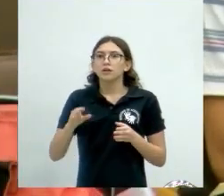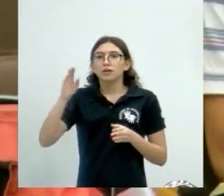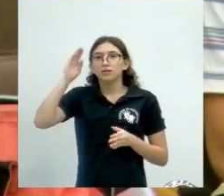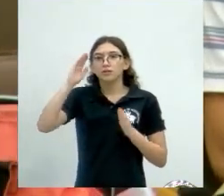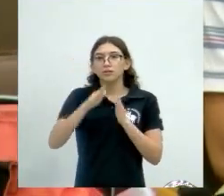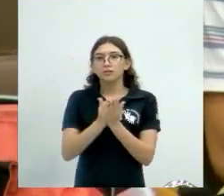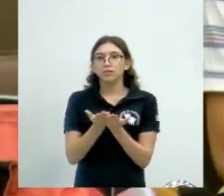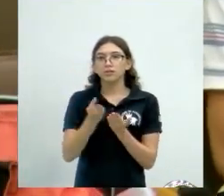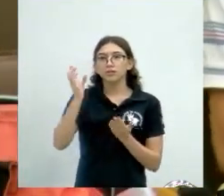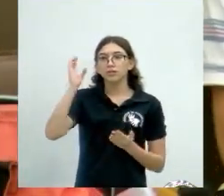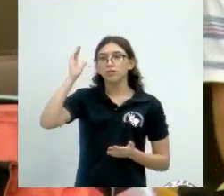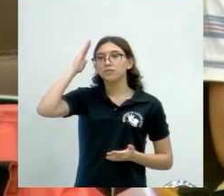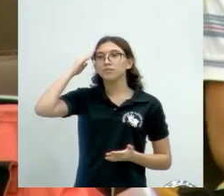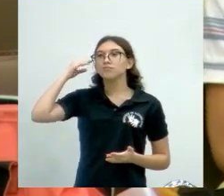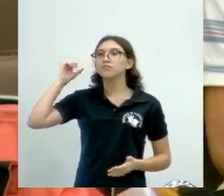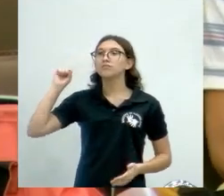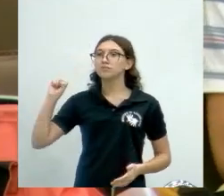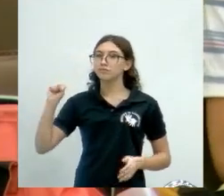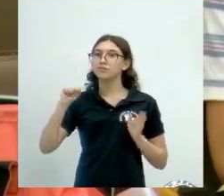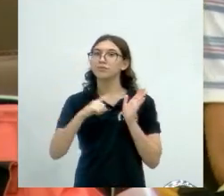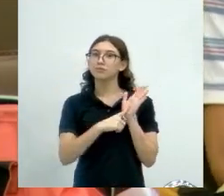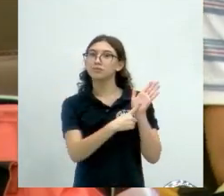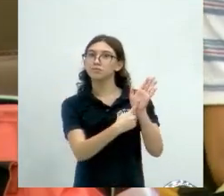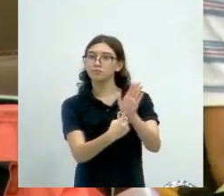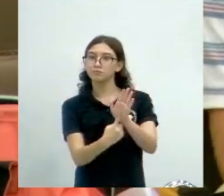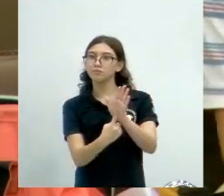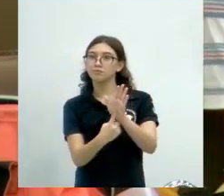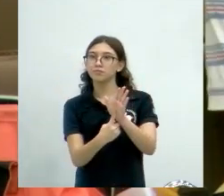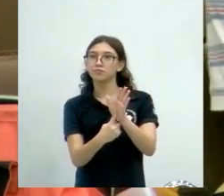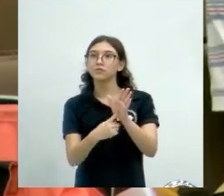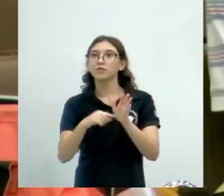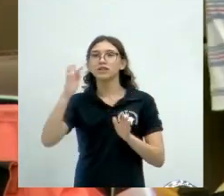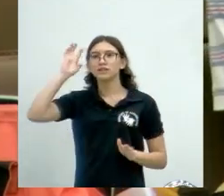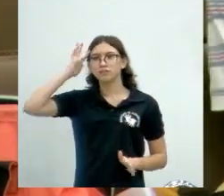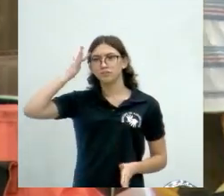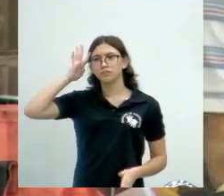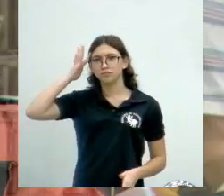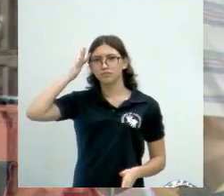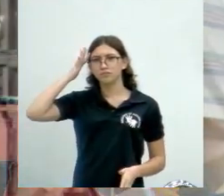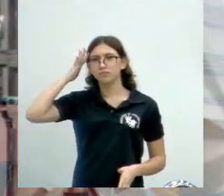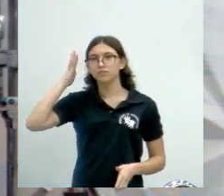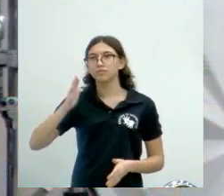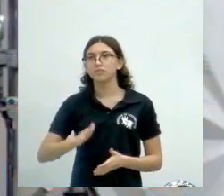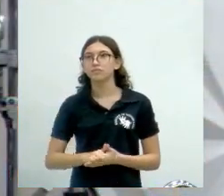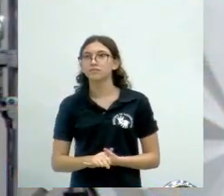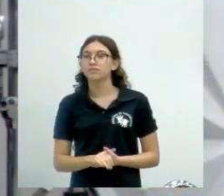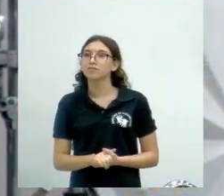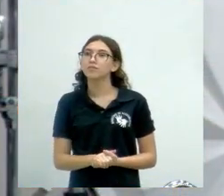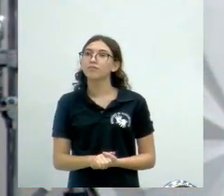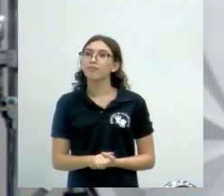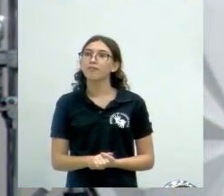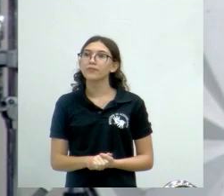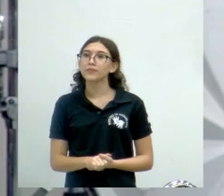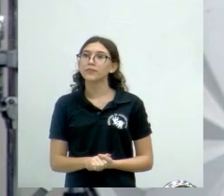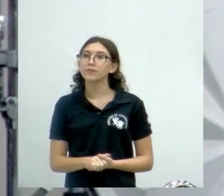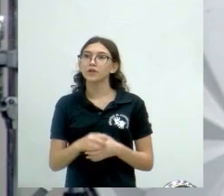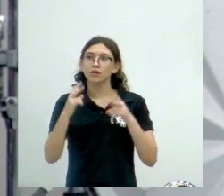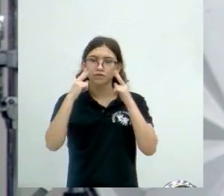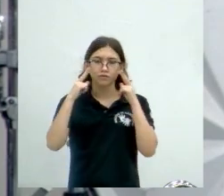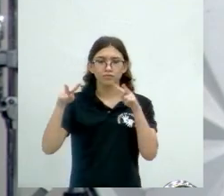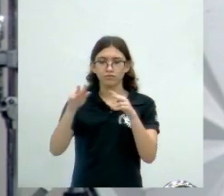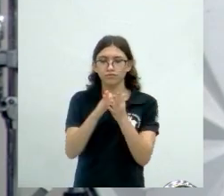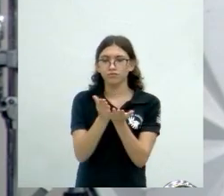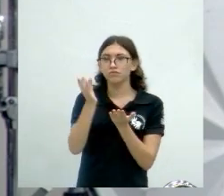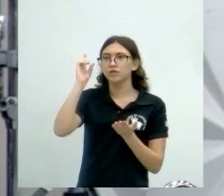sabedoria muito através de contrastes. Vocês vão ver, inclusive, no texto que nós lemos, em que ele